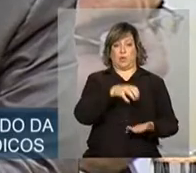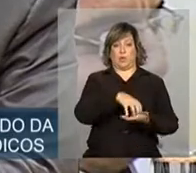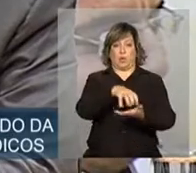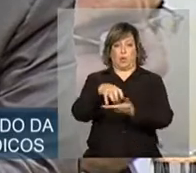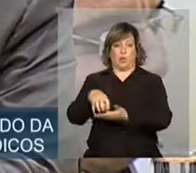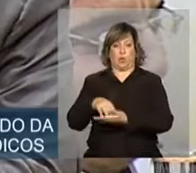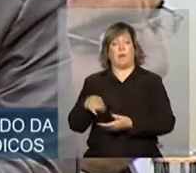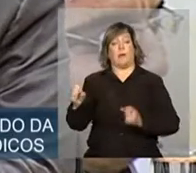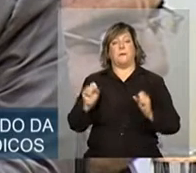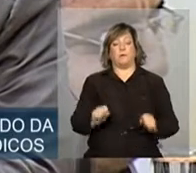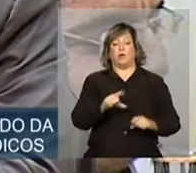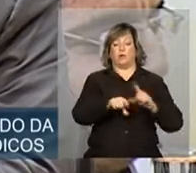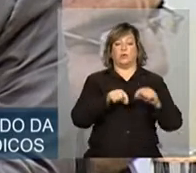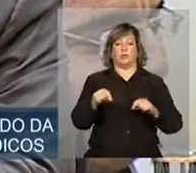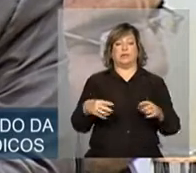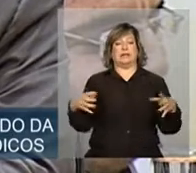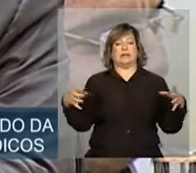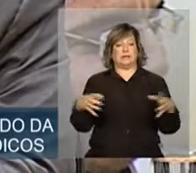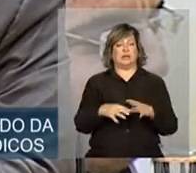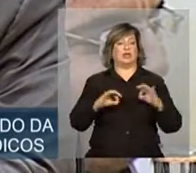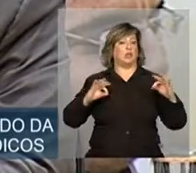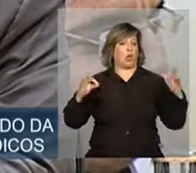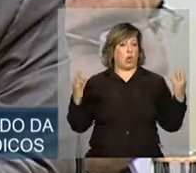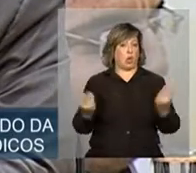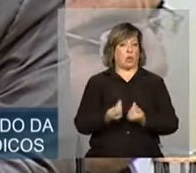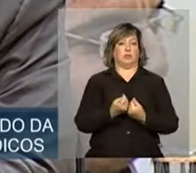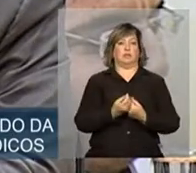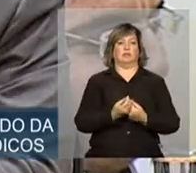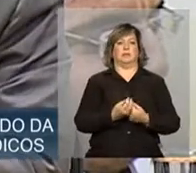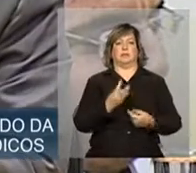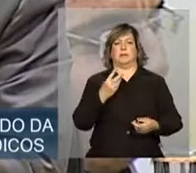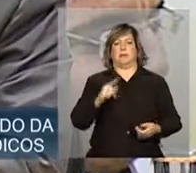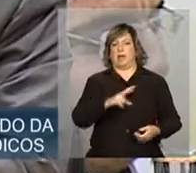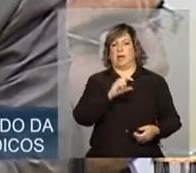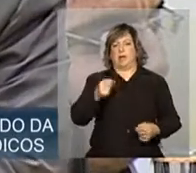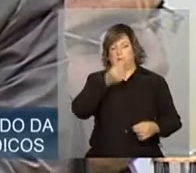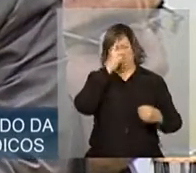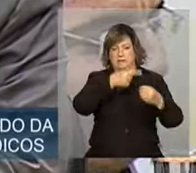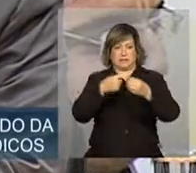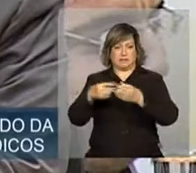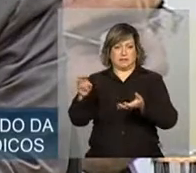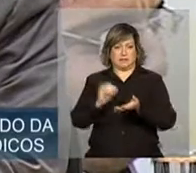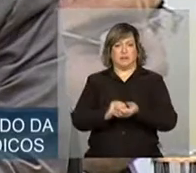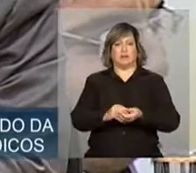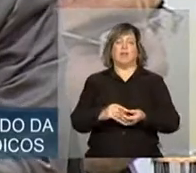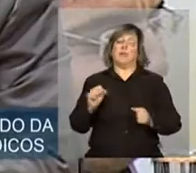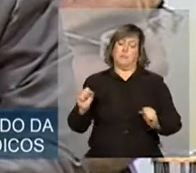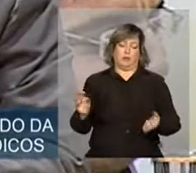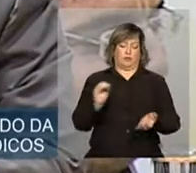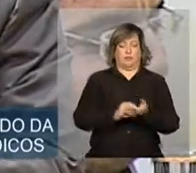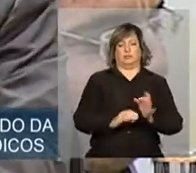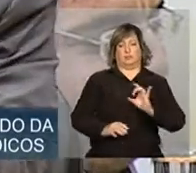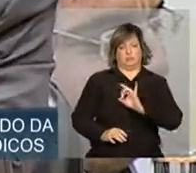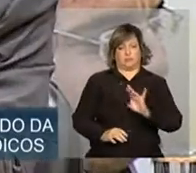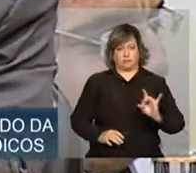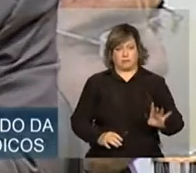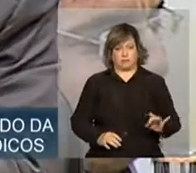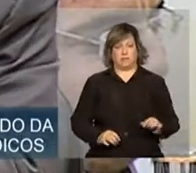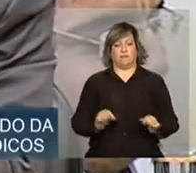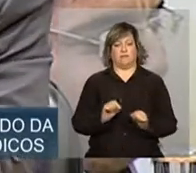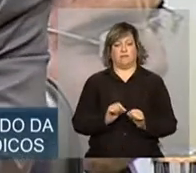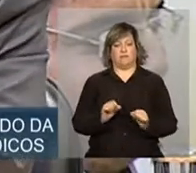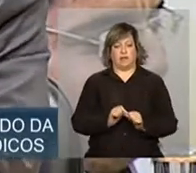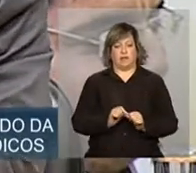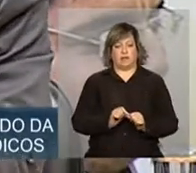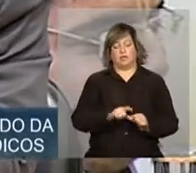opções nem de todos os 3.500 municípios que estão inscritos certo então ele vai lá e se inscreve individualmente faz o cruzamento